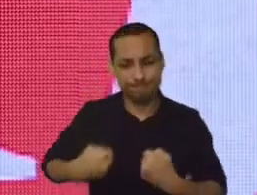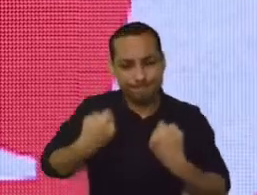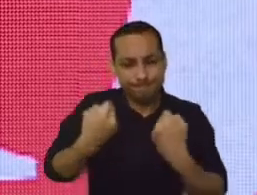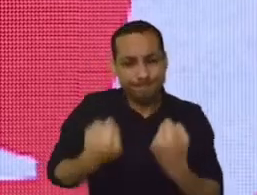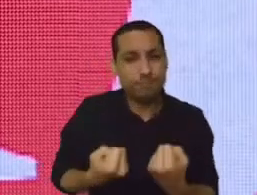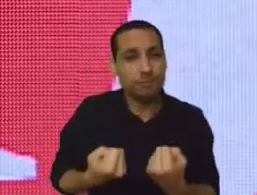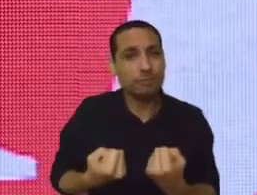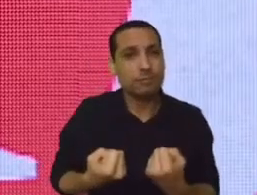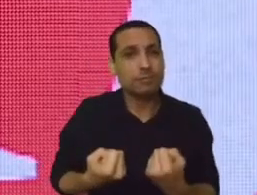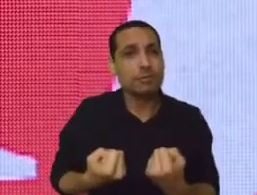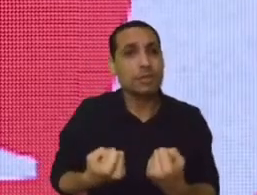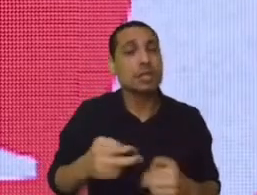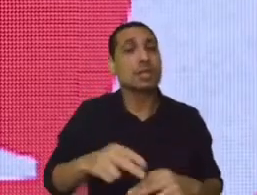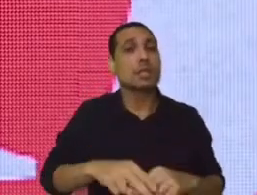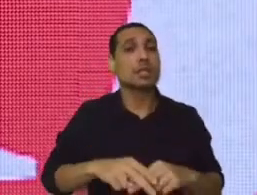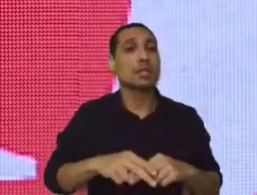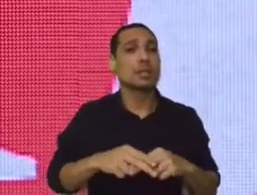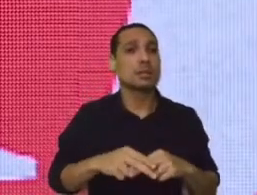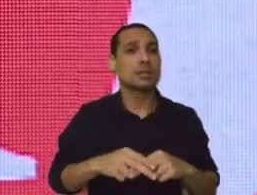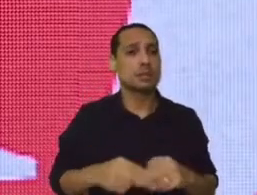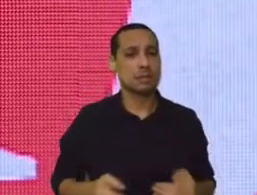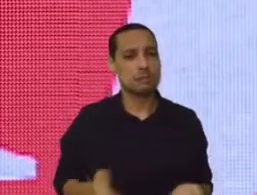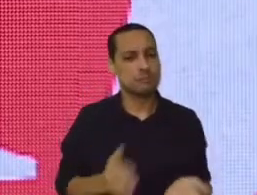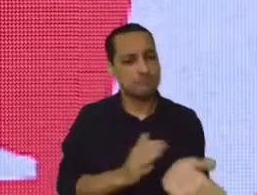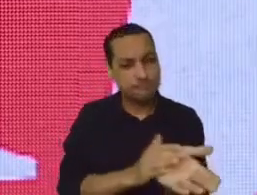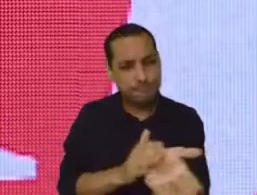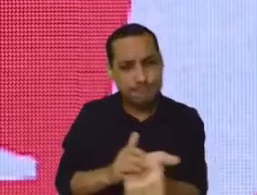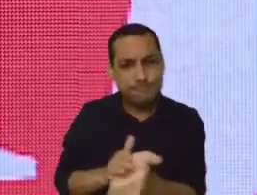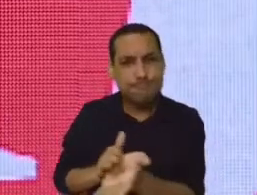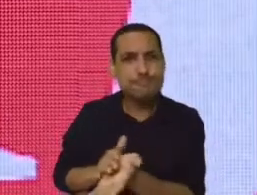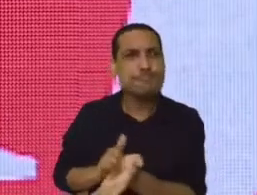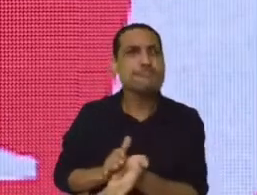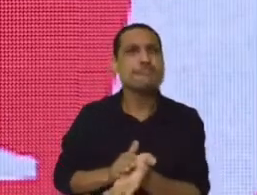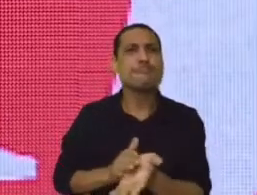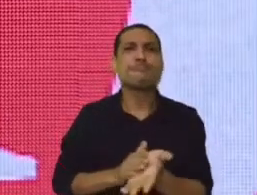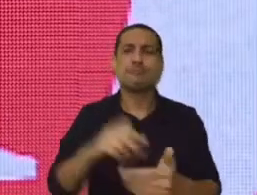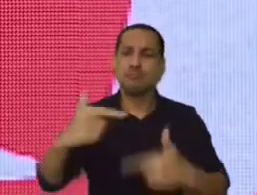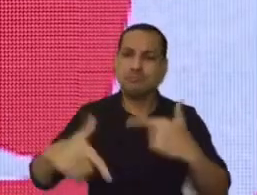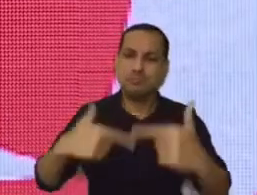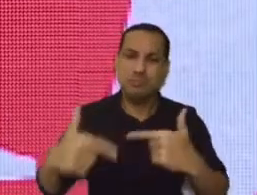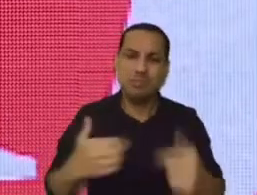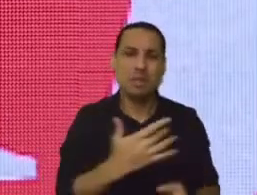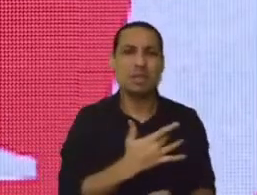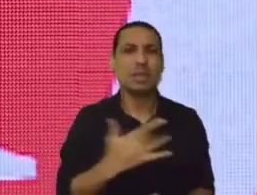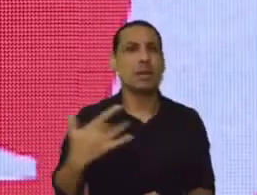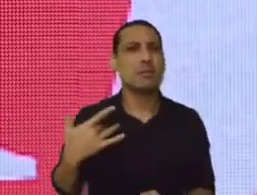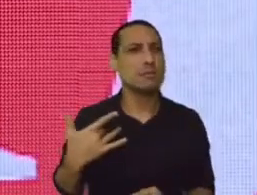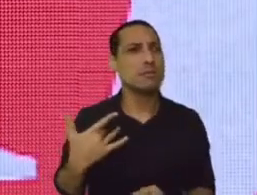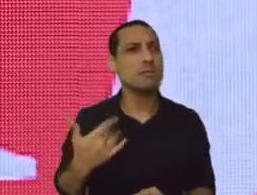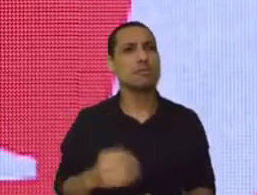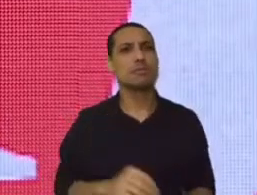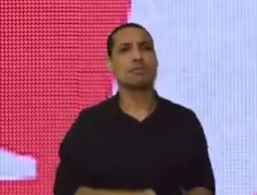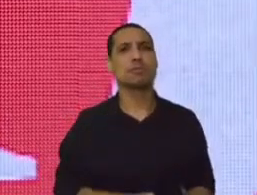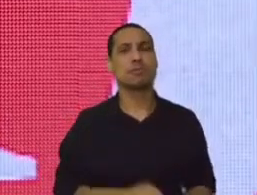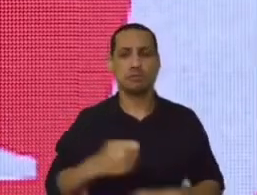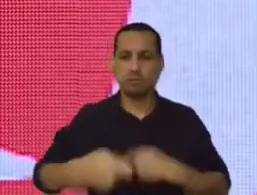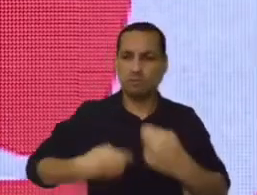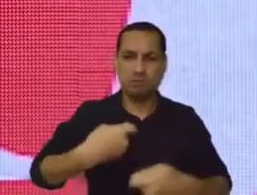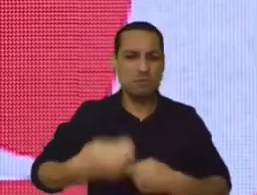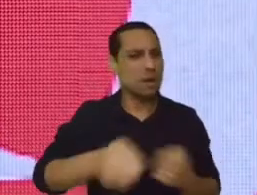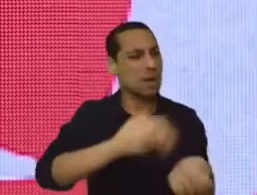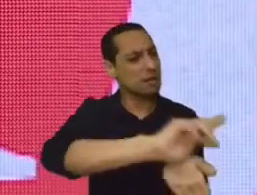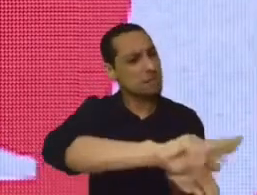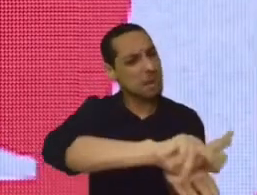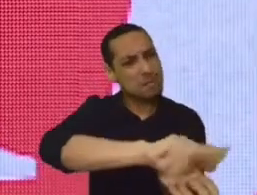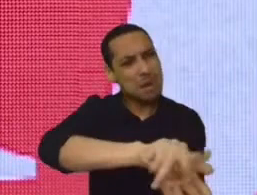aos trabalhadores nossos da saúde, os trabalhadores dos setores essenciais, do transporte, do comércio, enfim, né? Então,